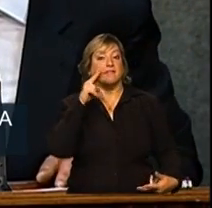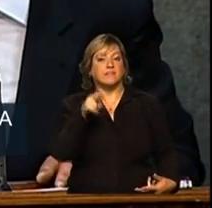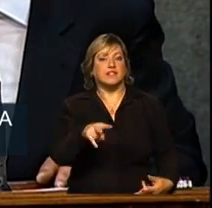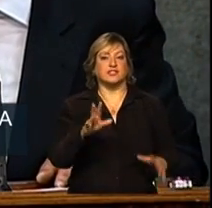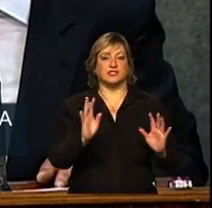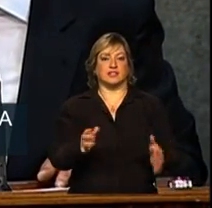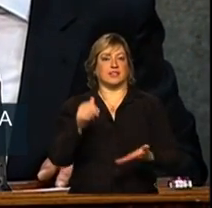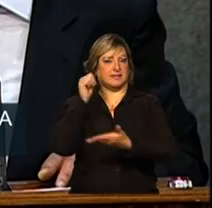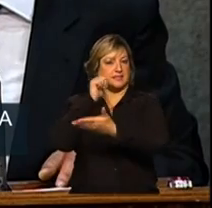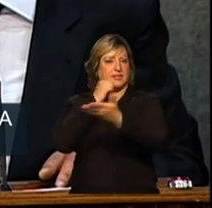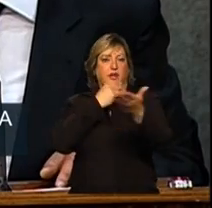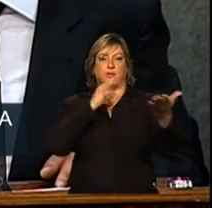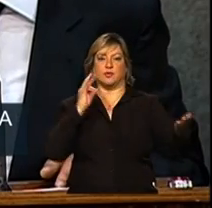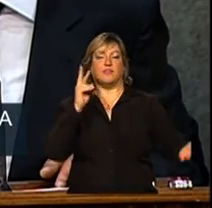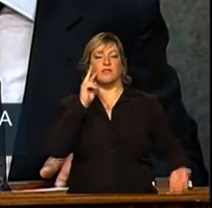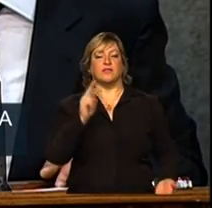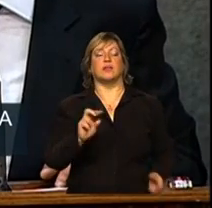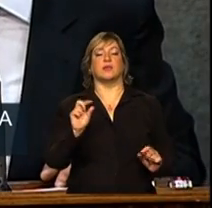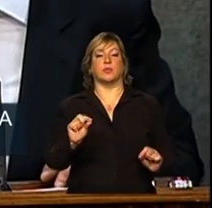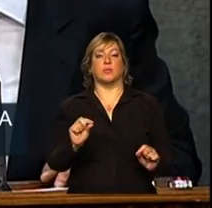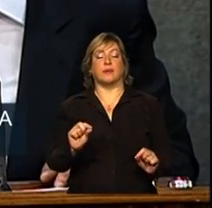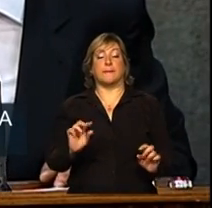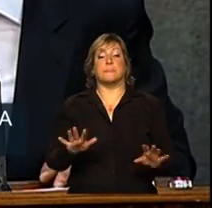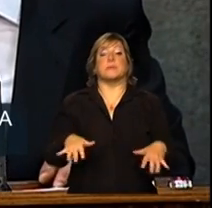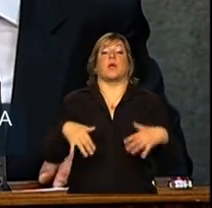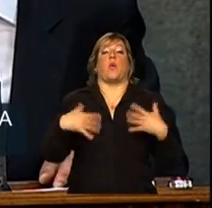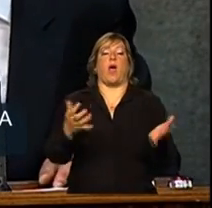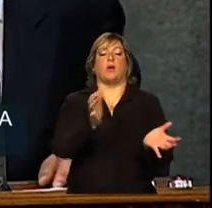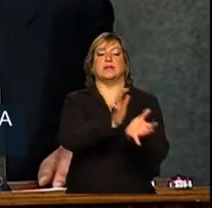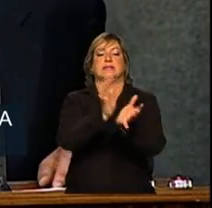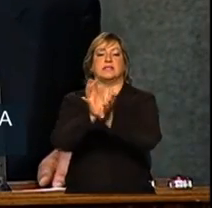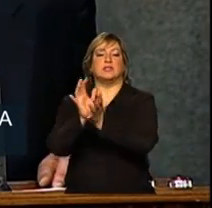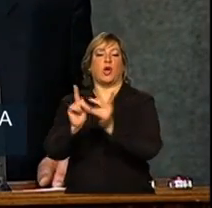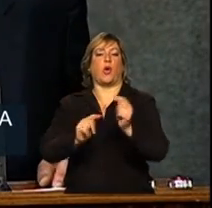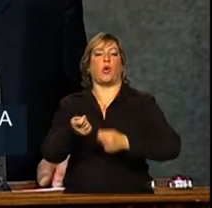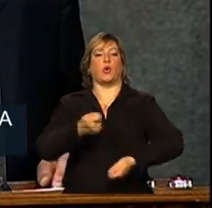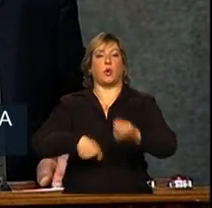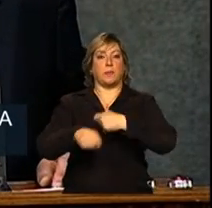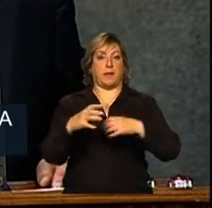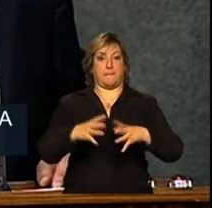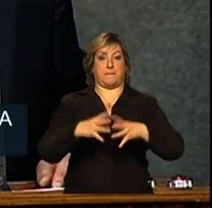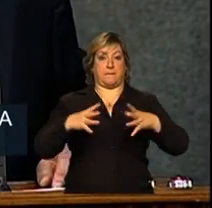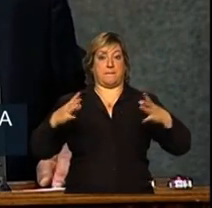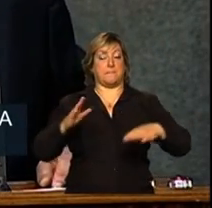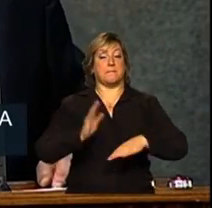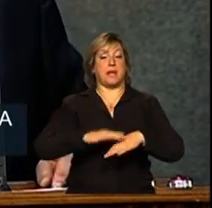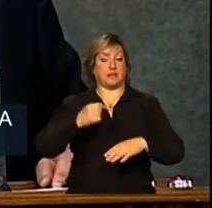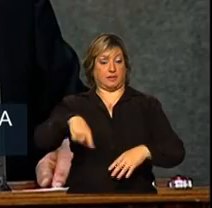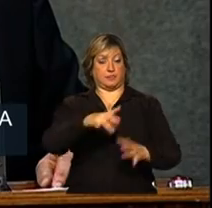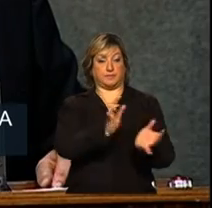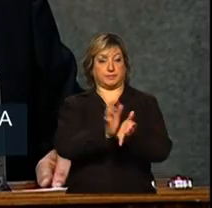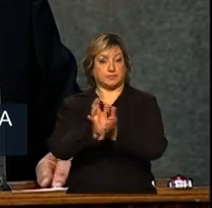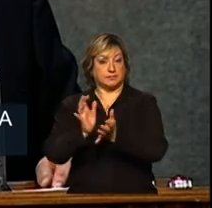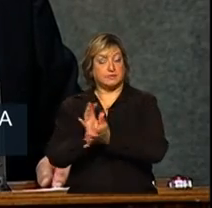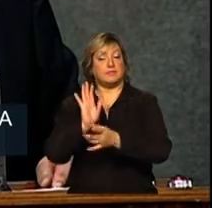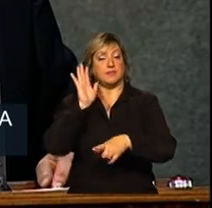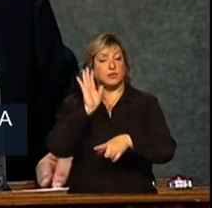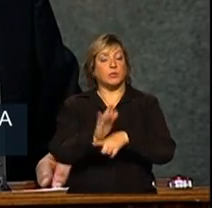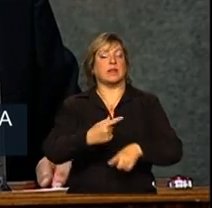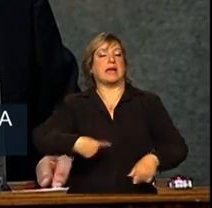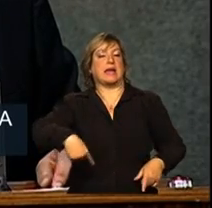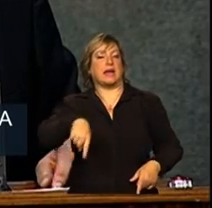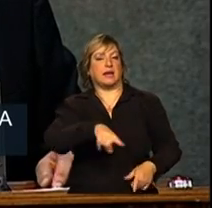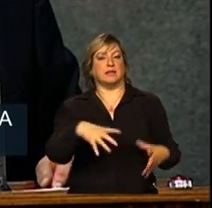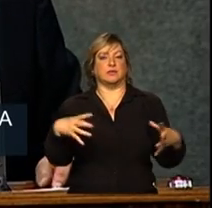acompanham, as senhoras veem quais setores da economia crescem mais. São setores que atendem a esse segmento.